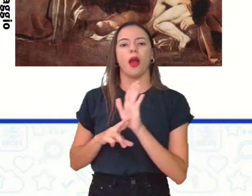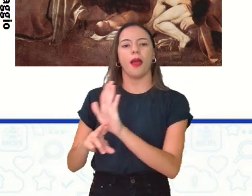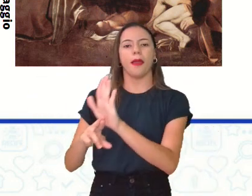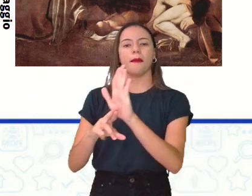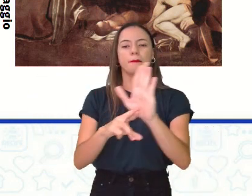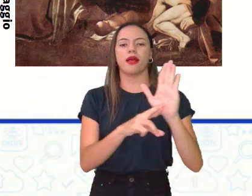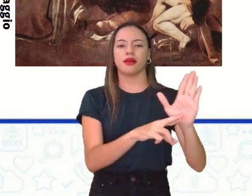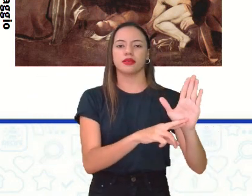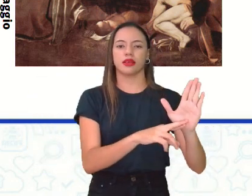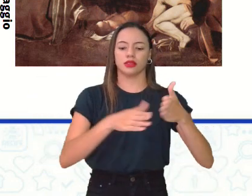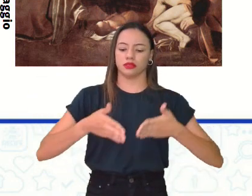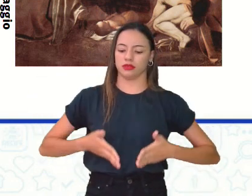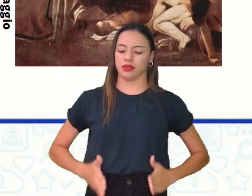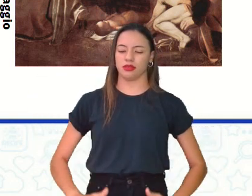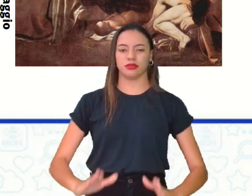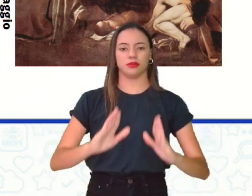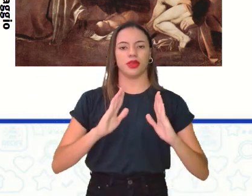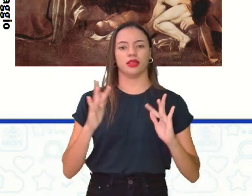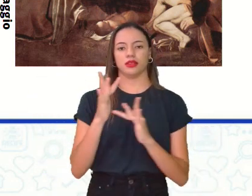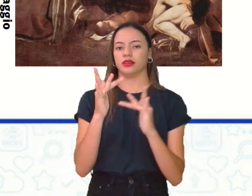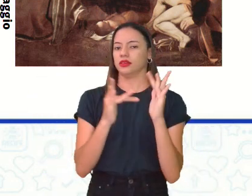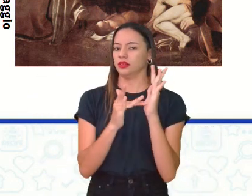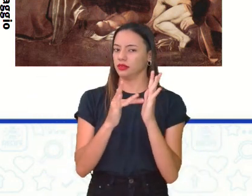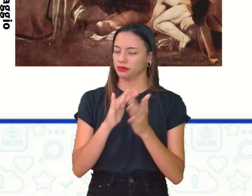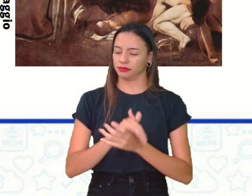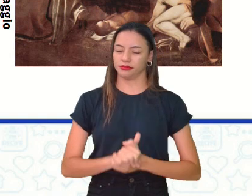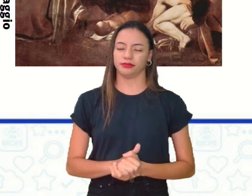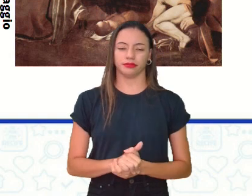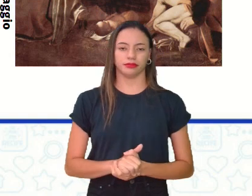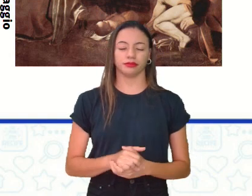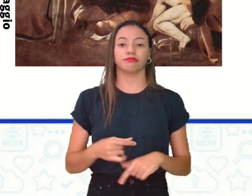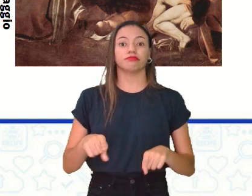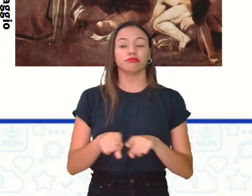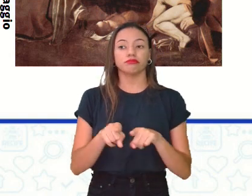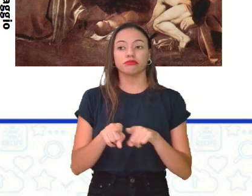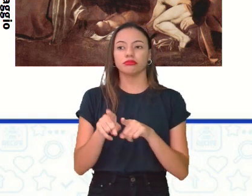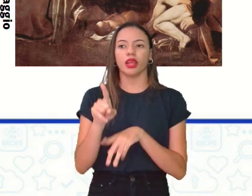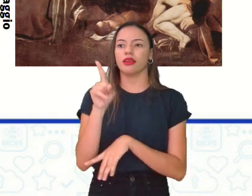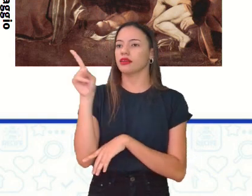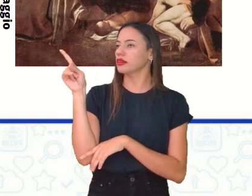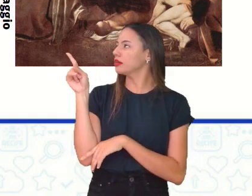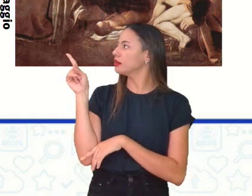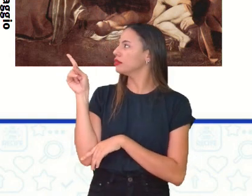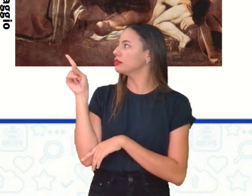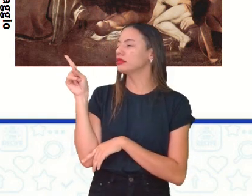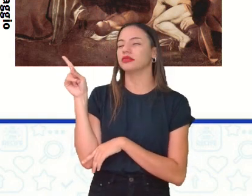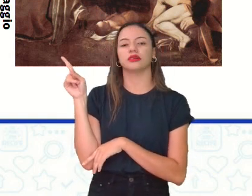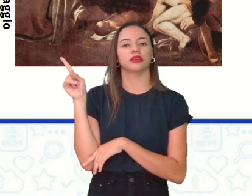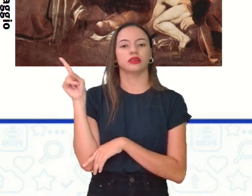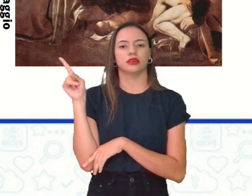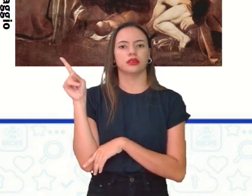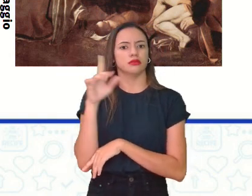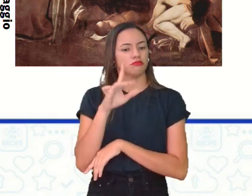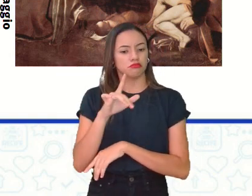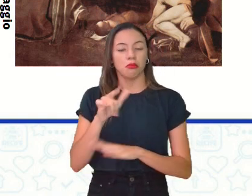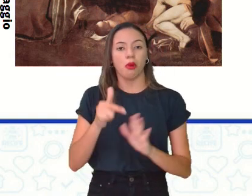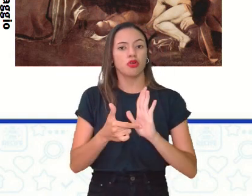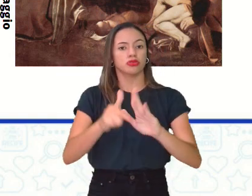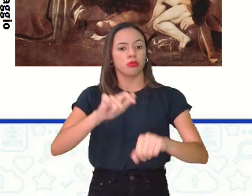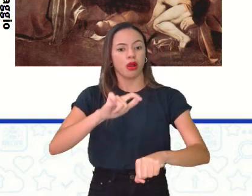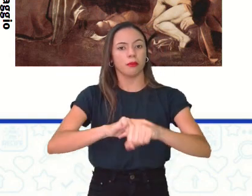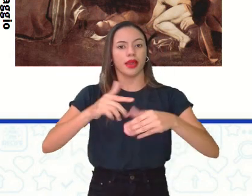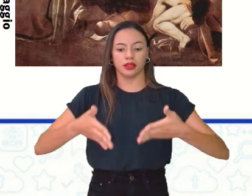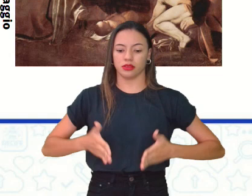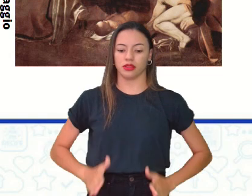do nascimento de Jesus, né? São representações, são cenas, né, do nascimento mesmo. O